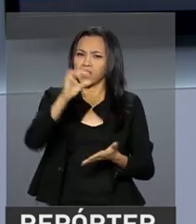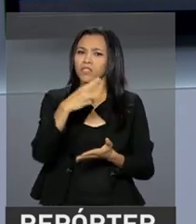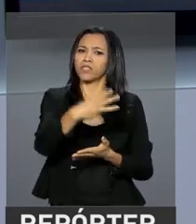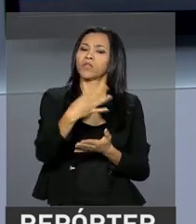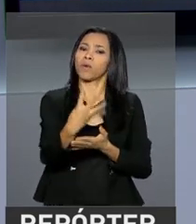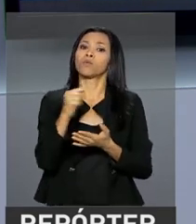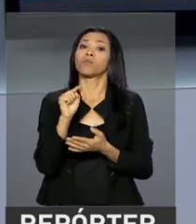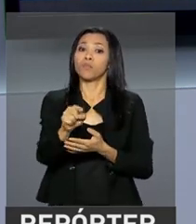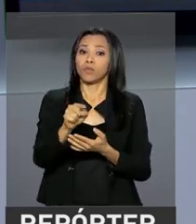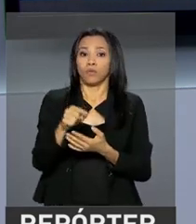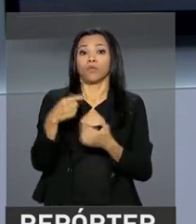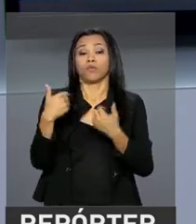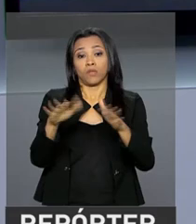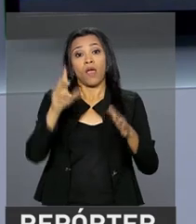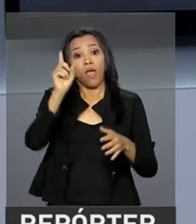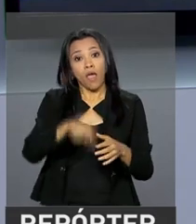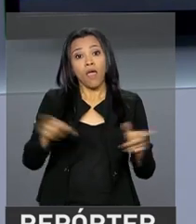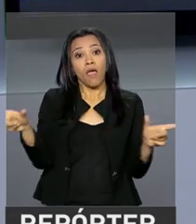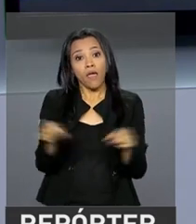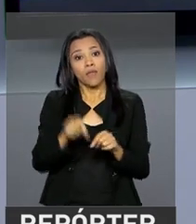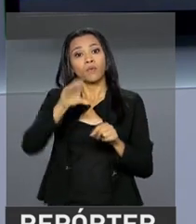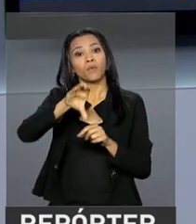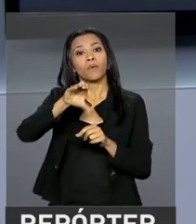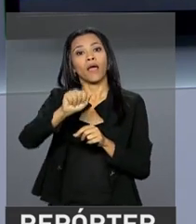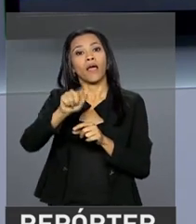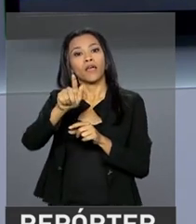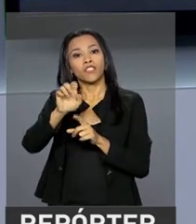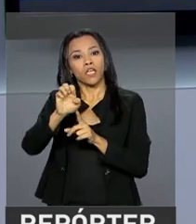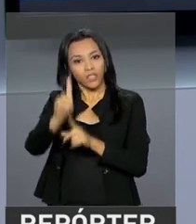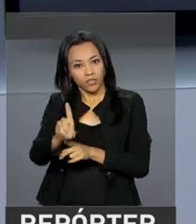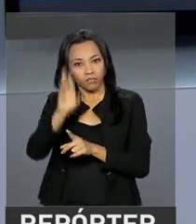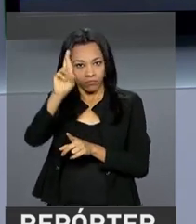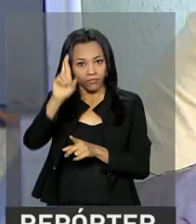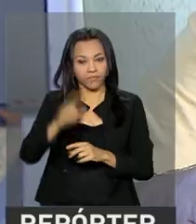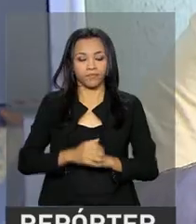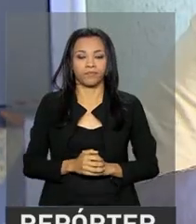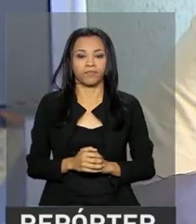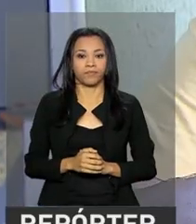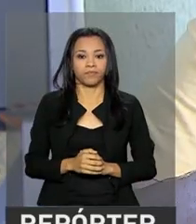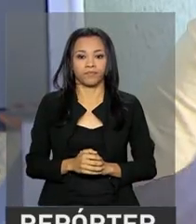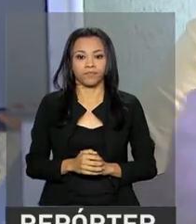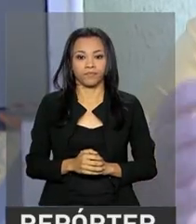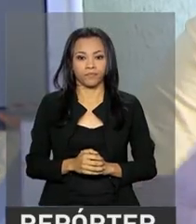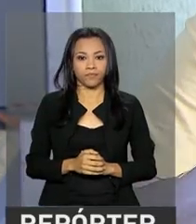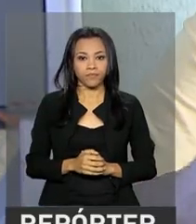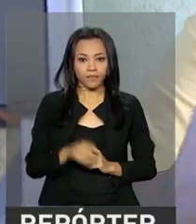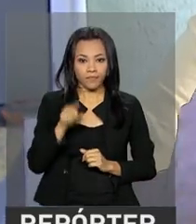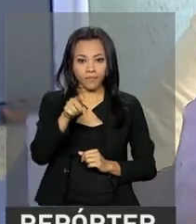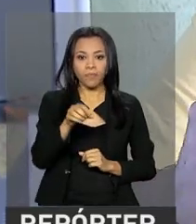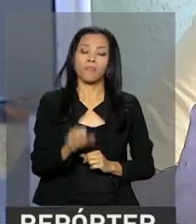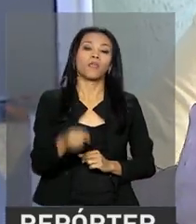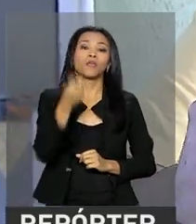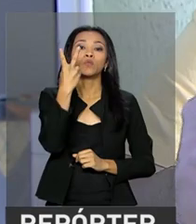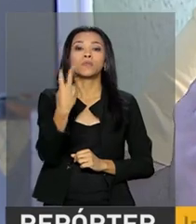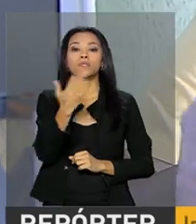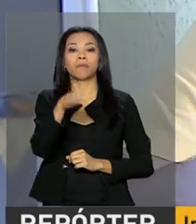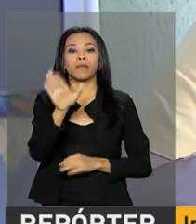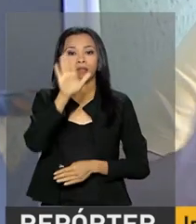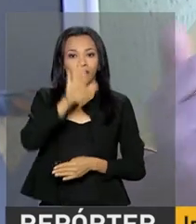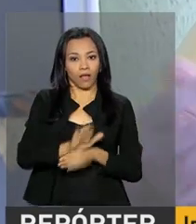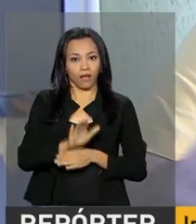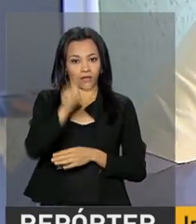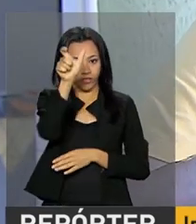são do cadastro Geral de Empregados e desempregados o ced tenho assim porque 2:30 da tarde e o